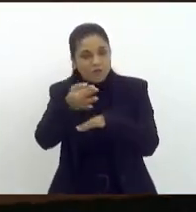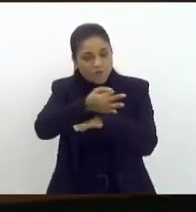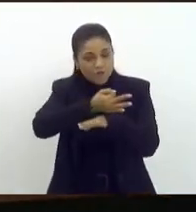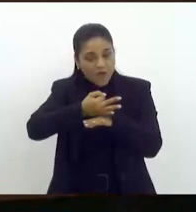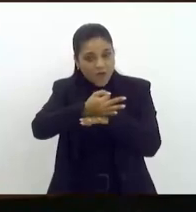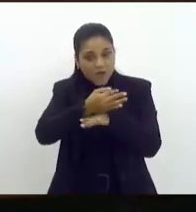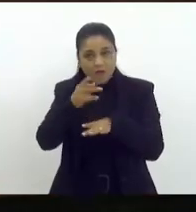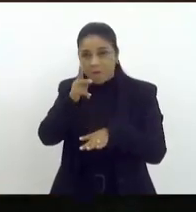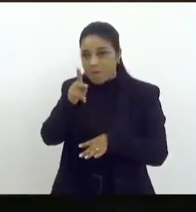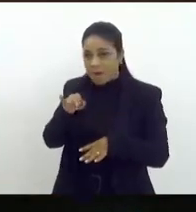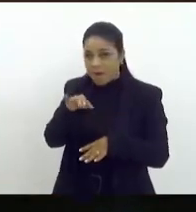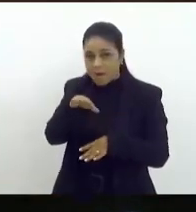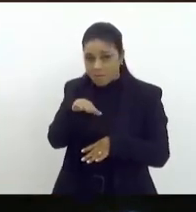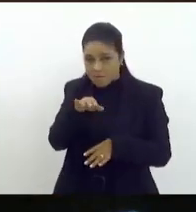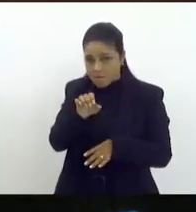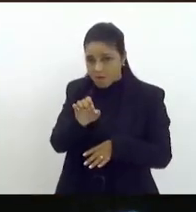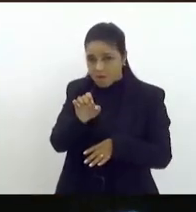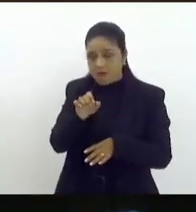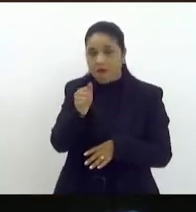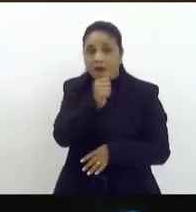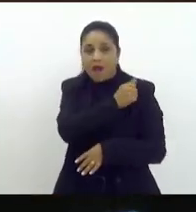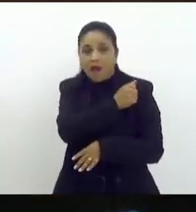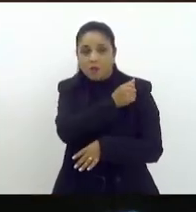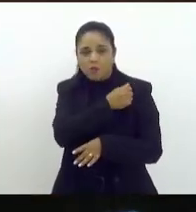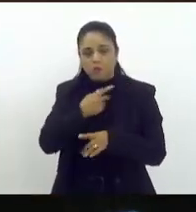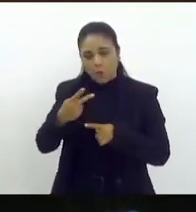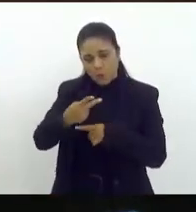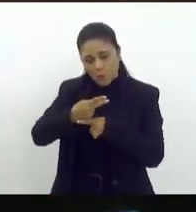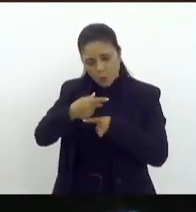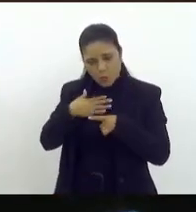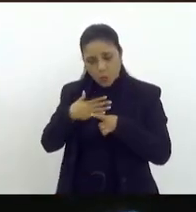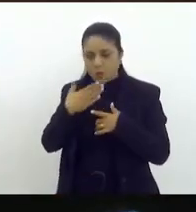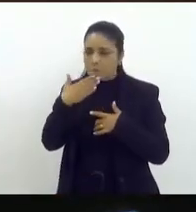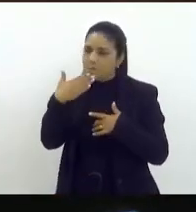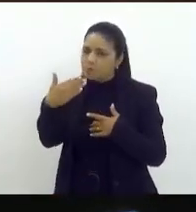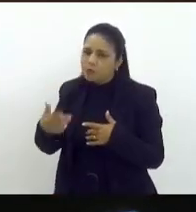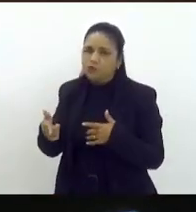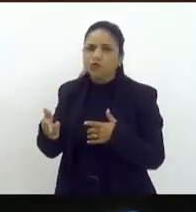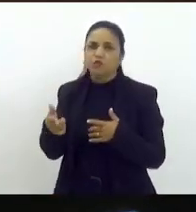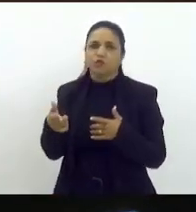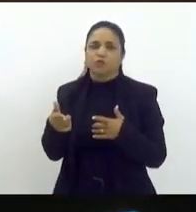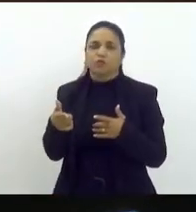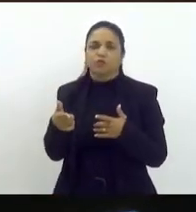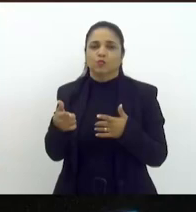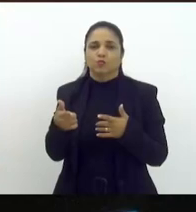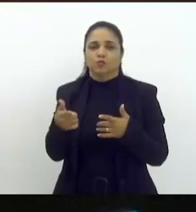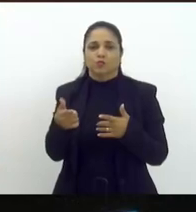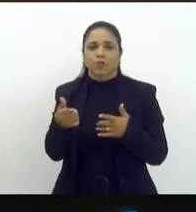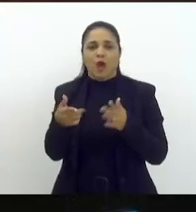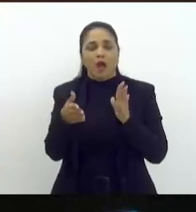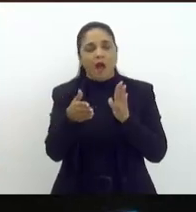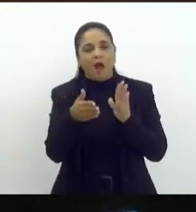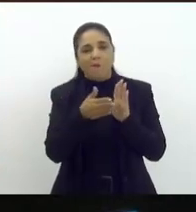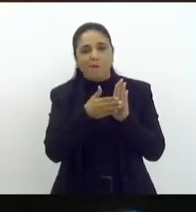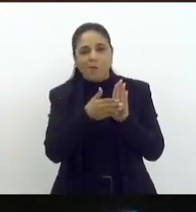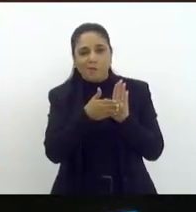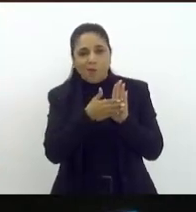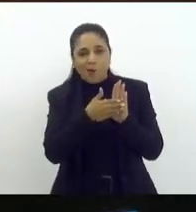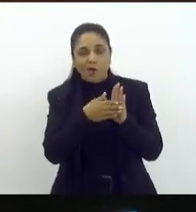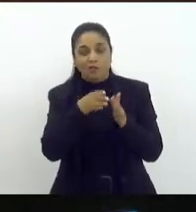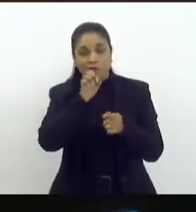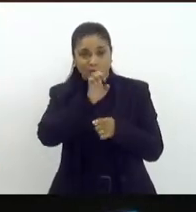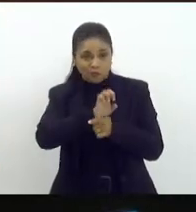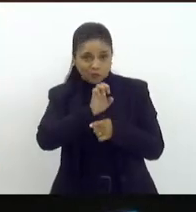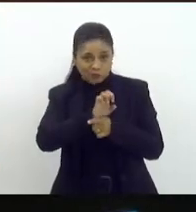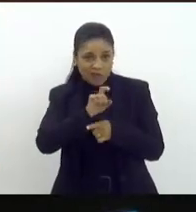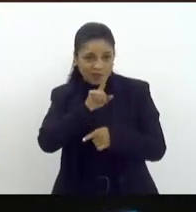Muitos pais de alunos nos procuraram e pediram para que a gente fizesse fizesse essa proposta no Estado do